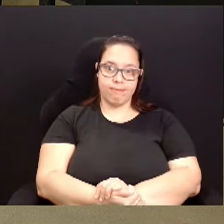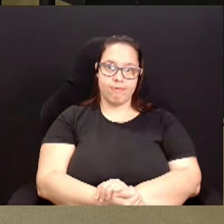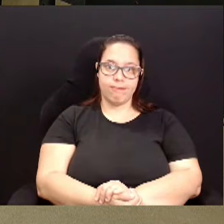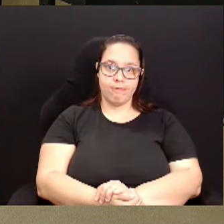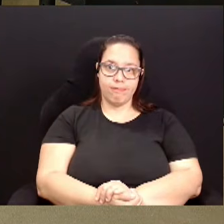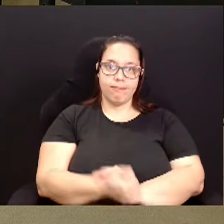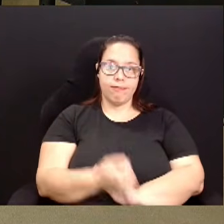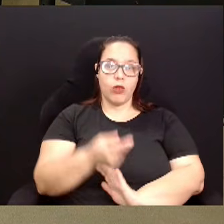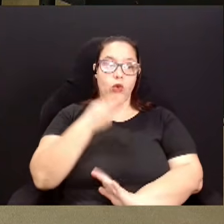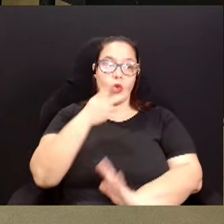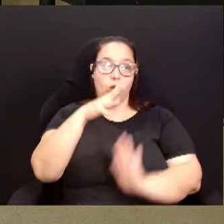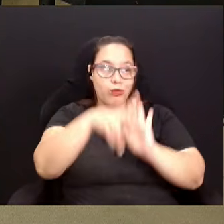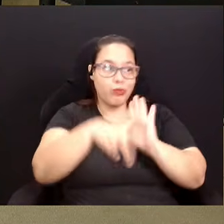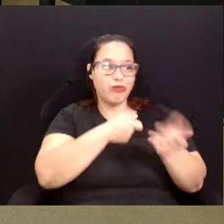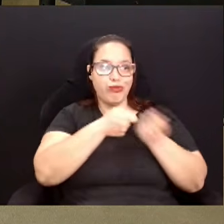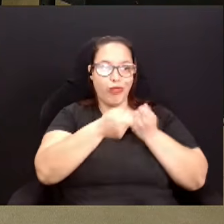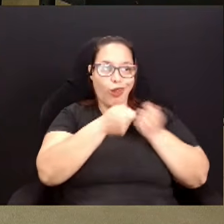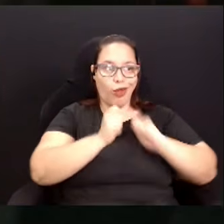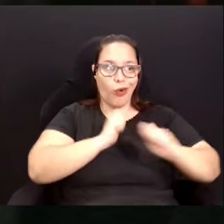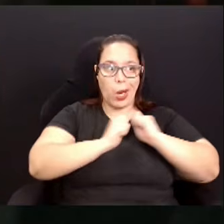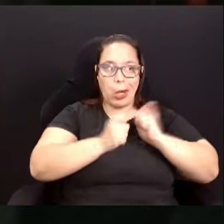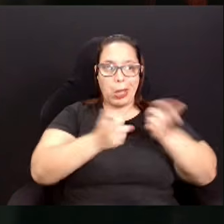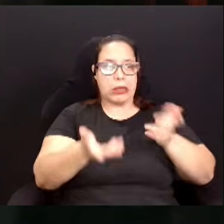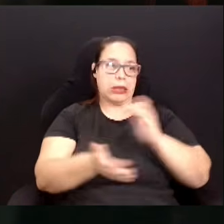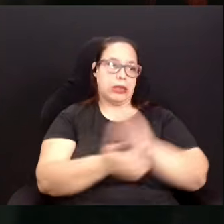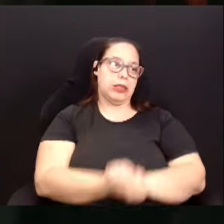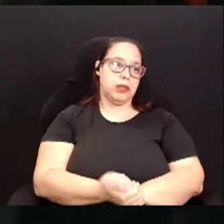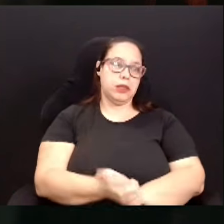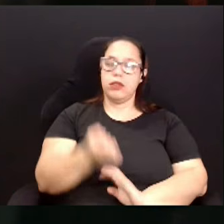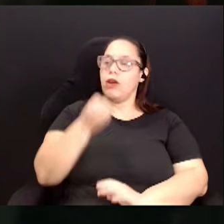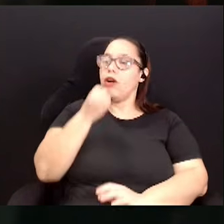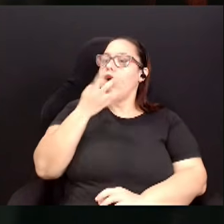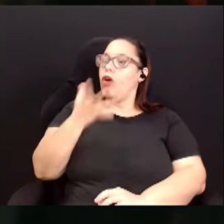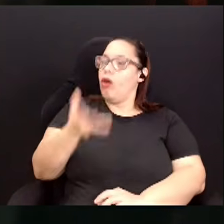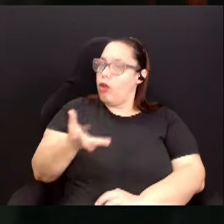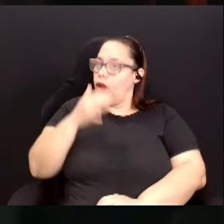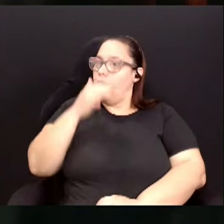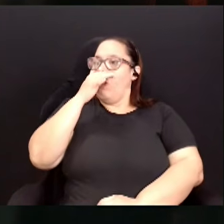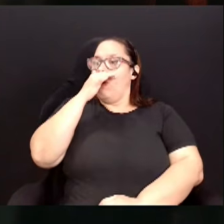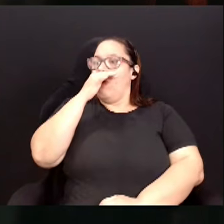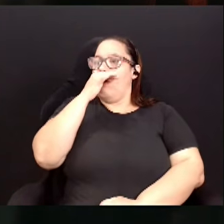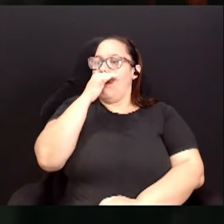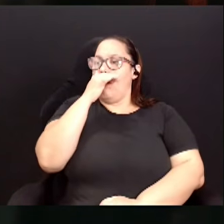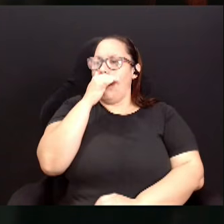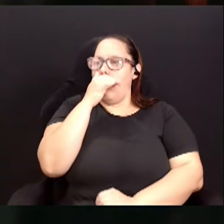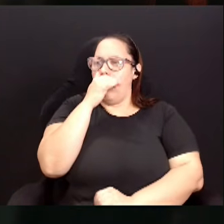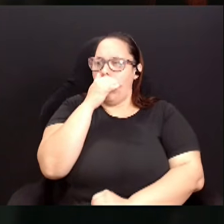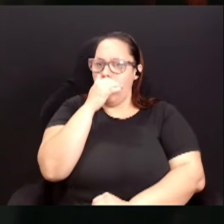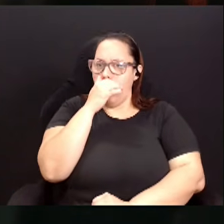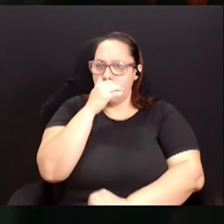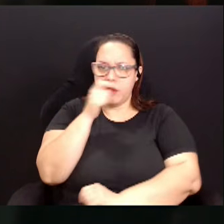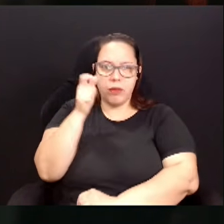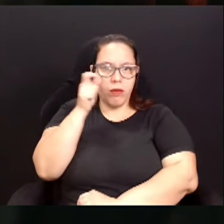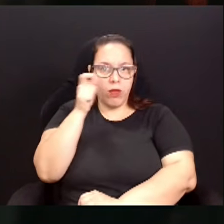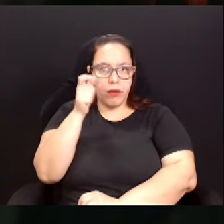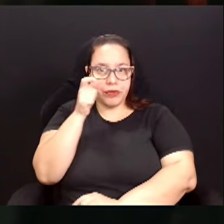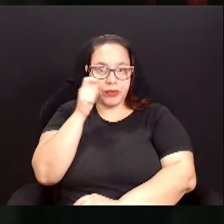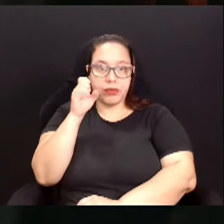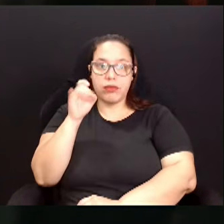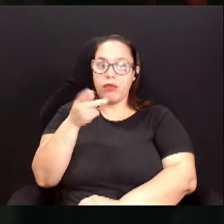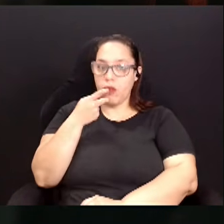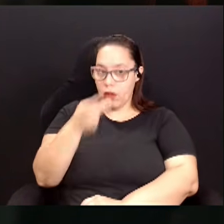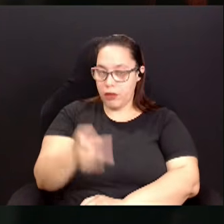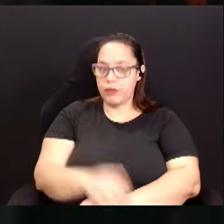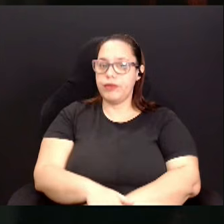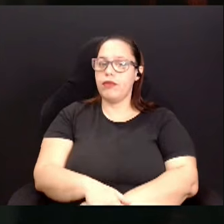É isso. Muito bom. Bom e interessante a gente aprender, né? Tá vendo só? A gente precisa aprender.